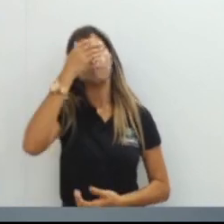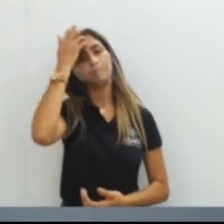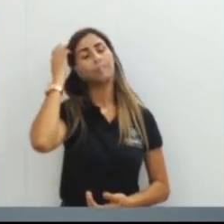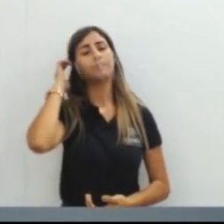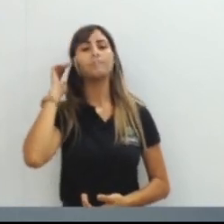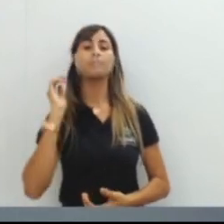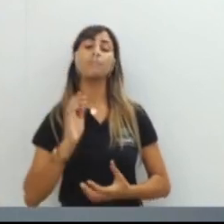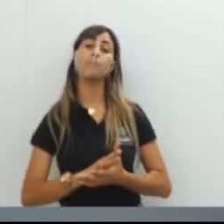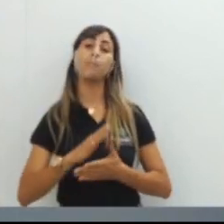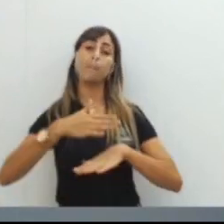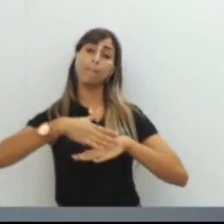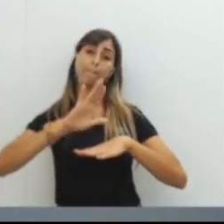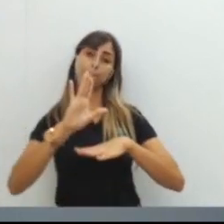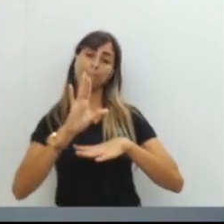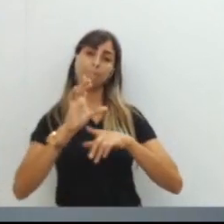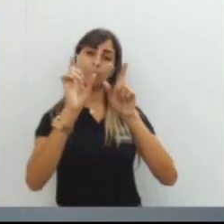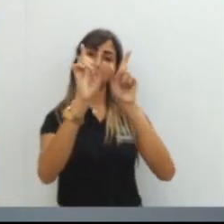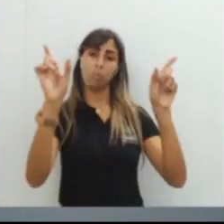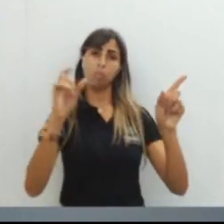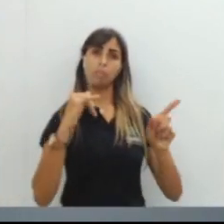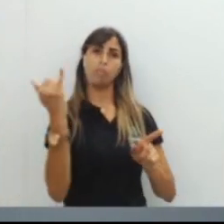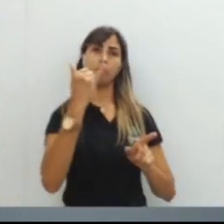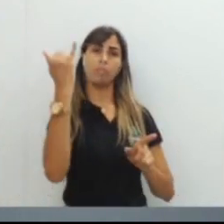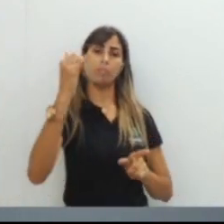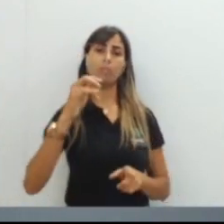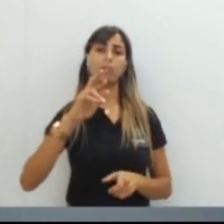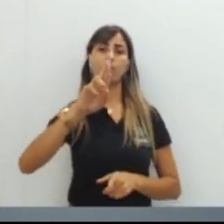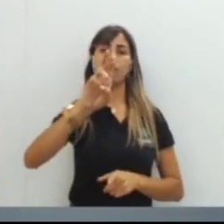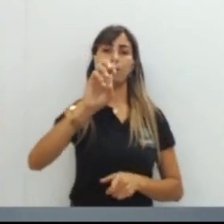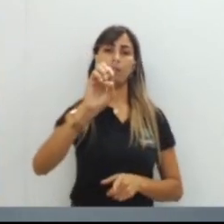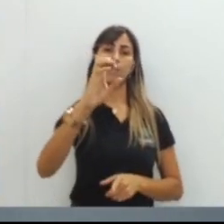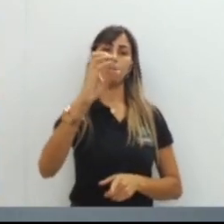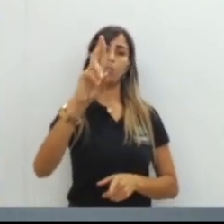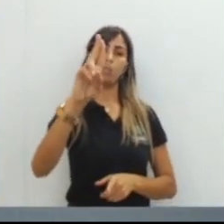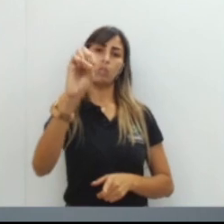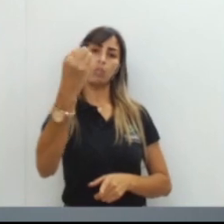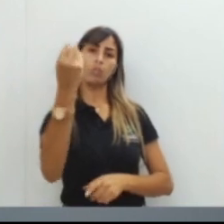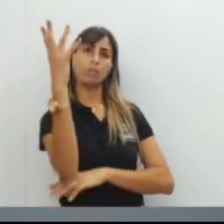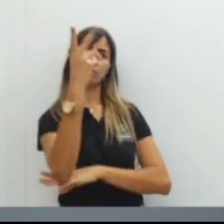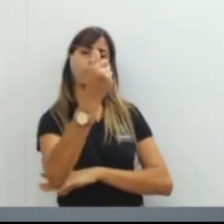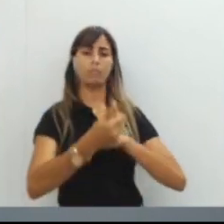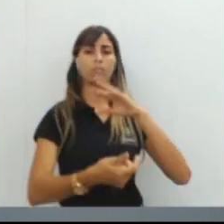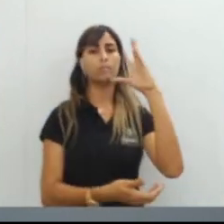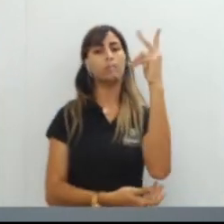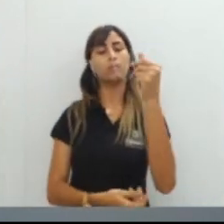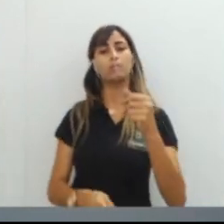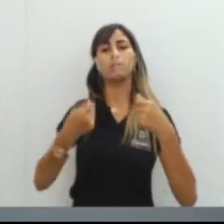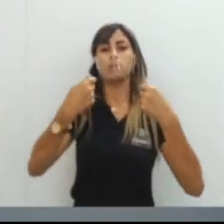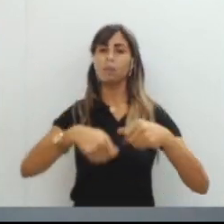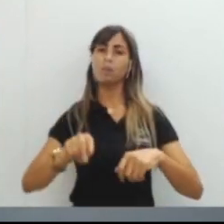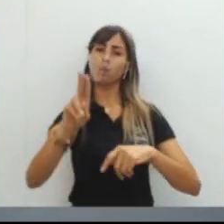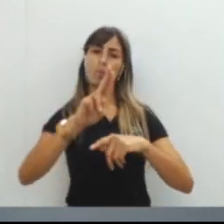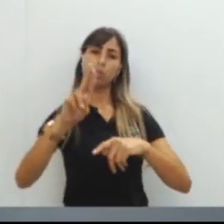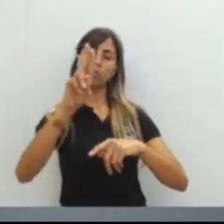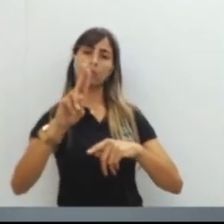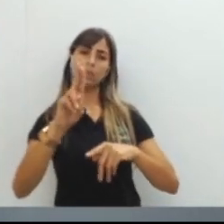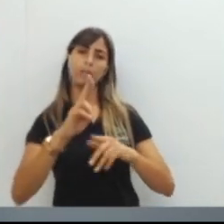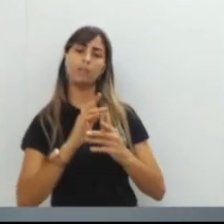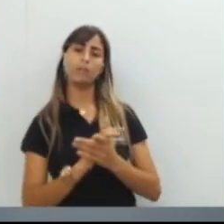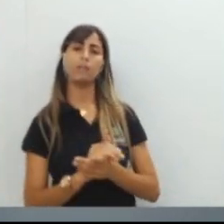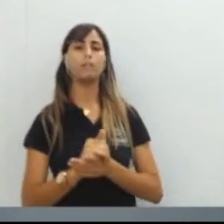aí, mais um termozinho importante aí, recurso ambiental. A gente precisa explorar os recursos ambientais de